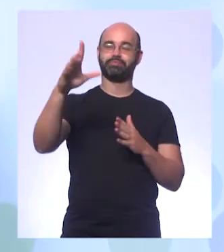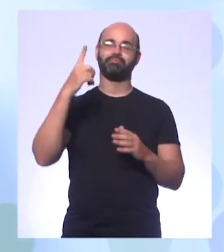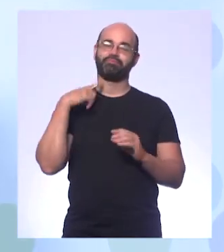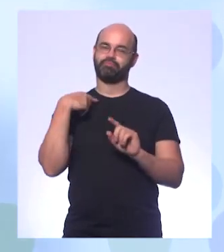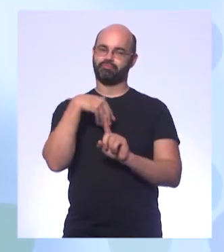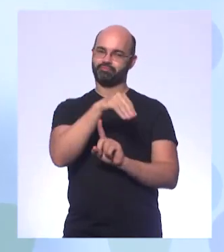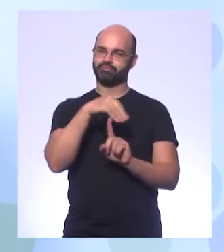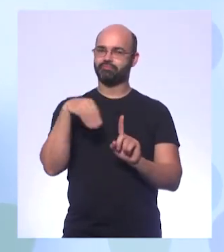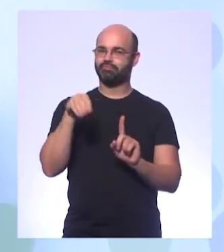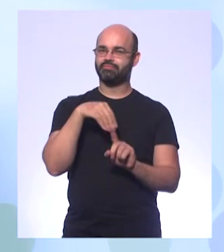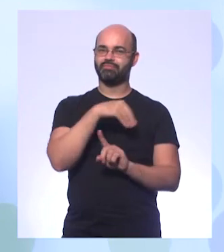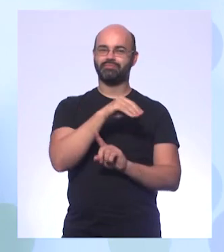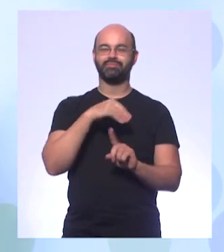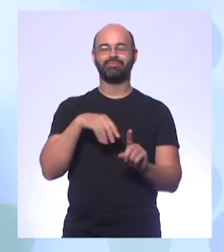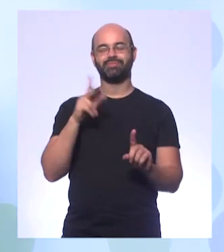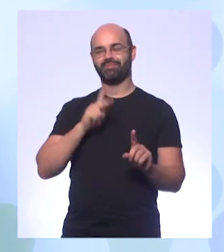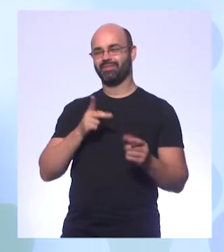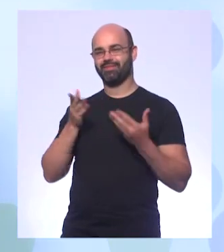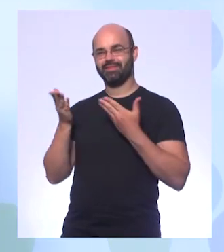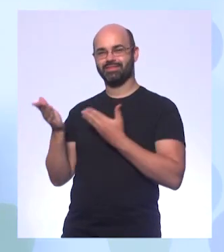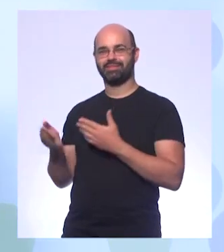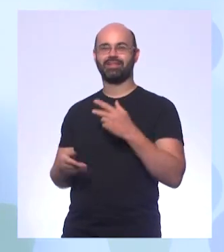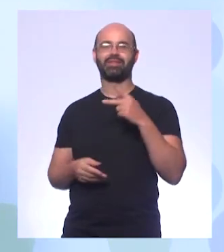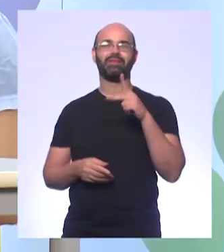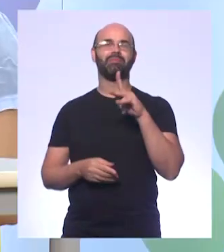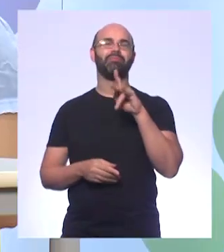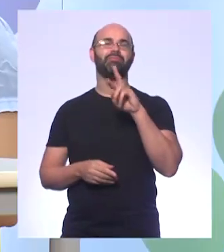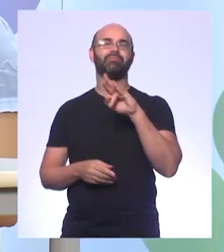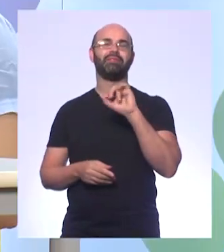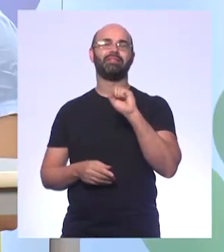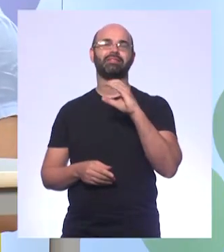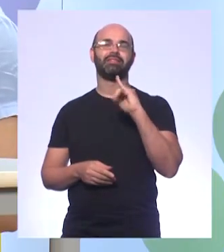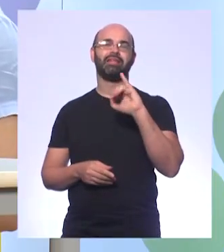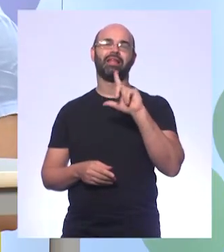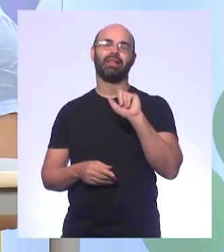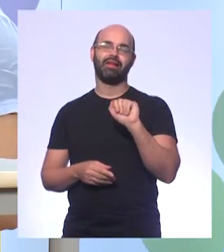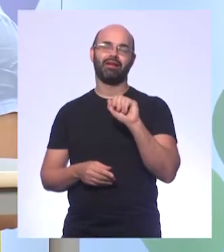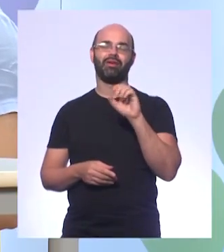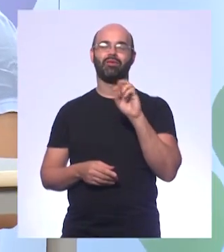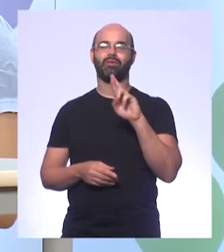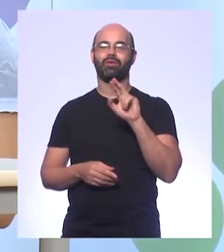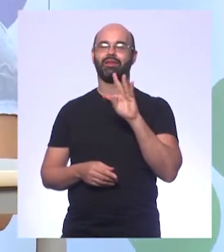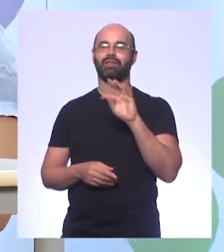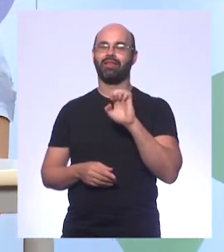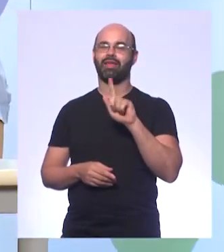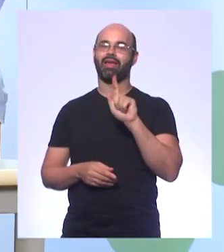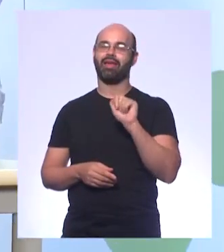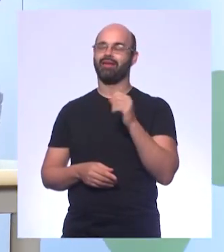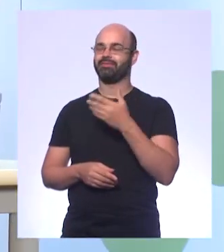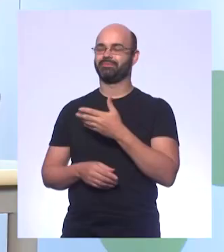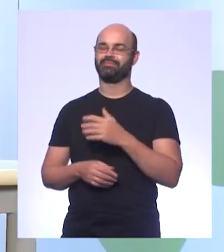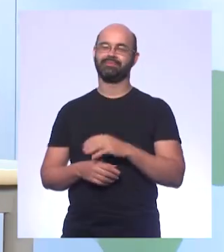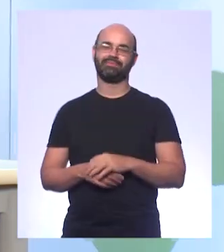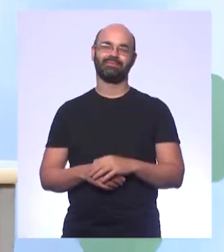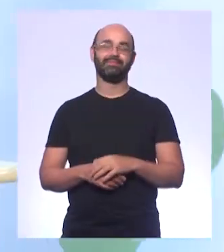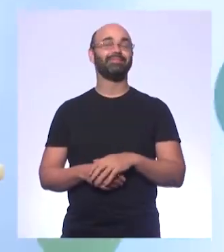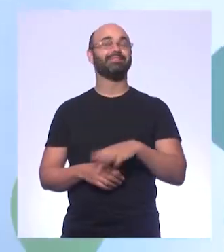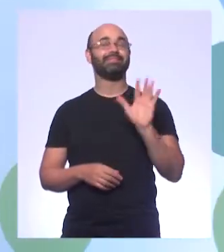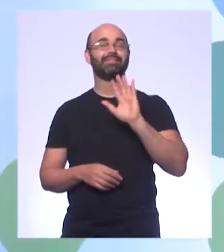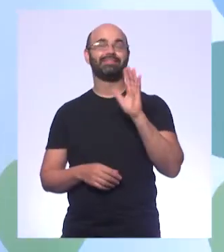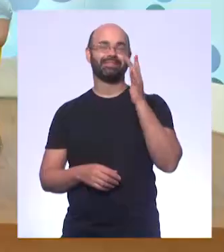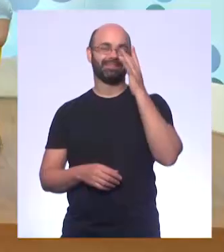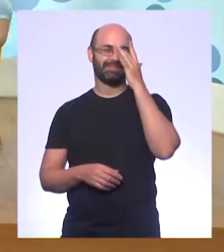mediando, que é a nossa querida professora Priscila Ortega. Oi, pessoal. Muito obrigada, Ed.